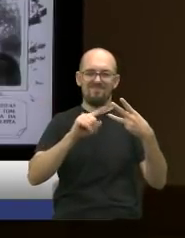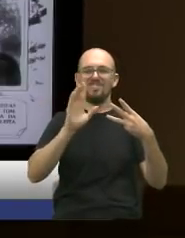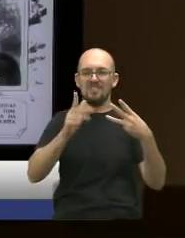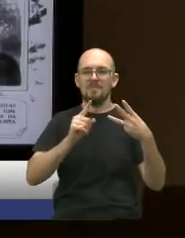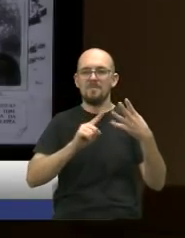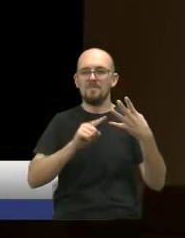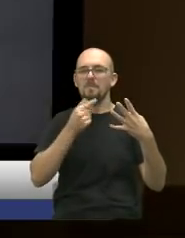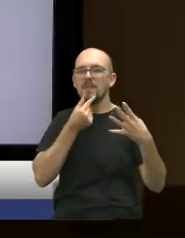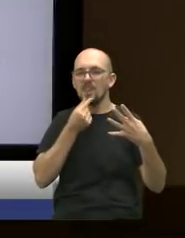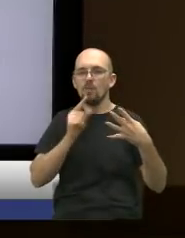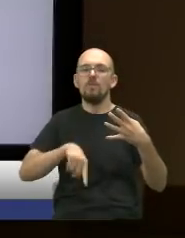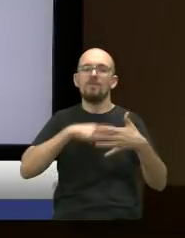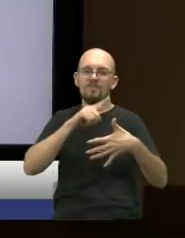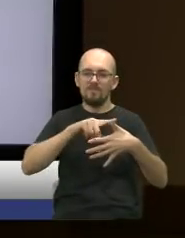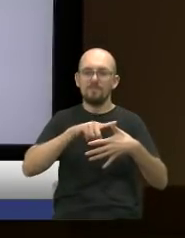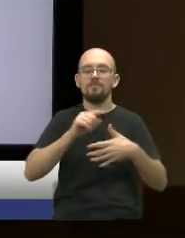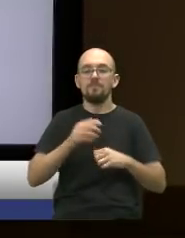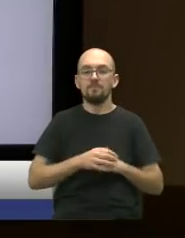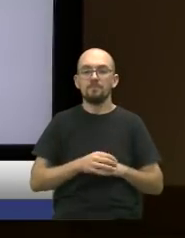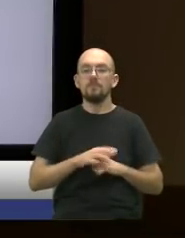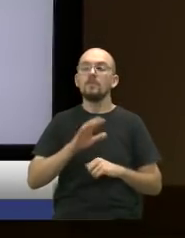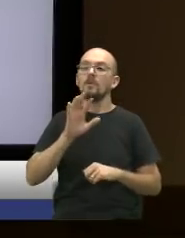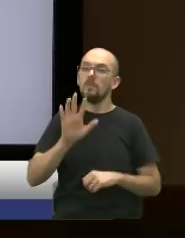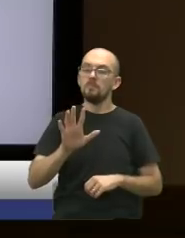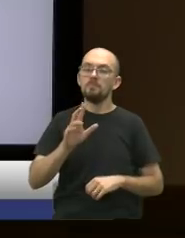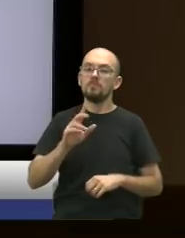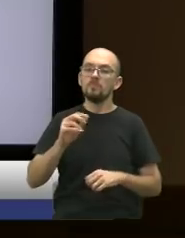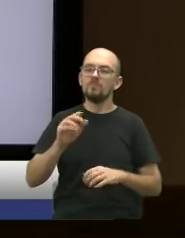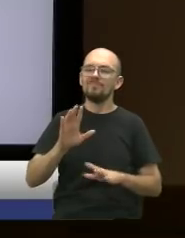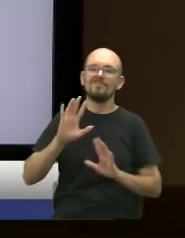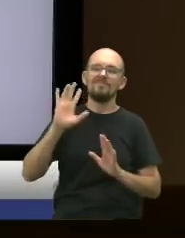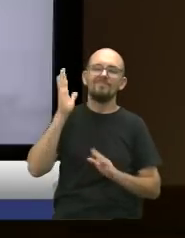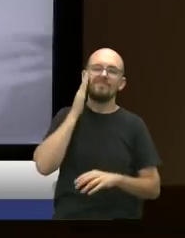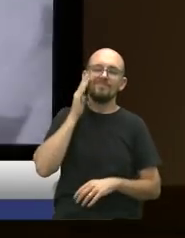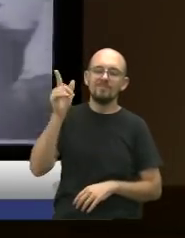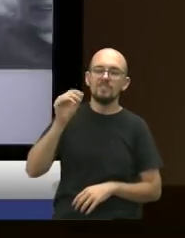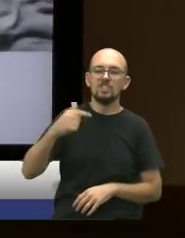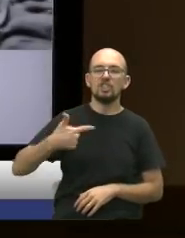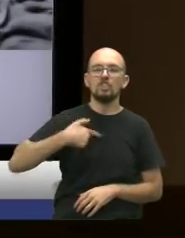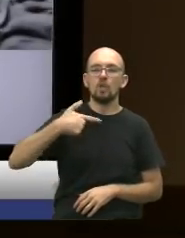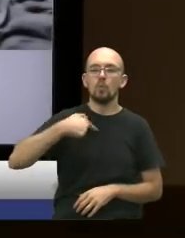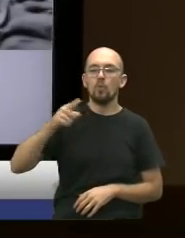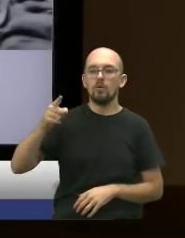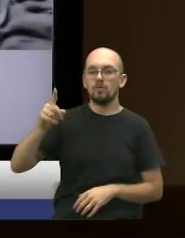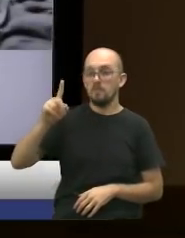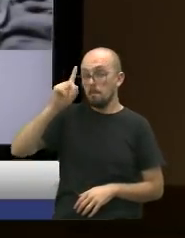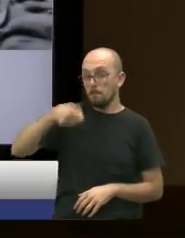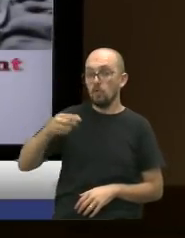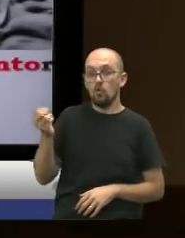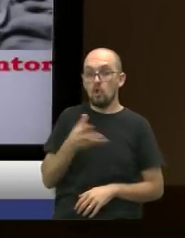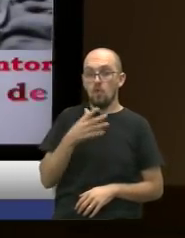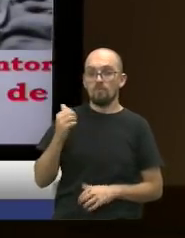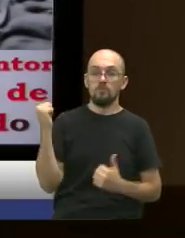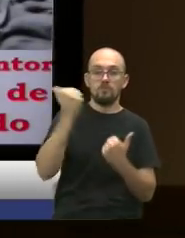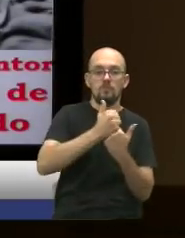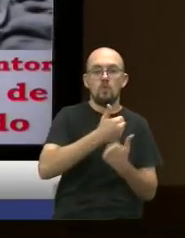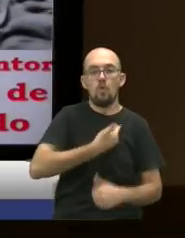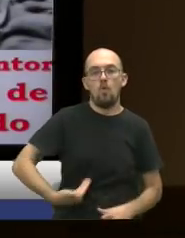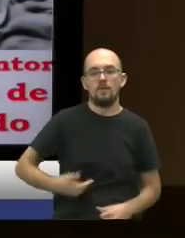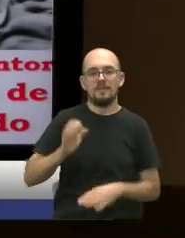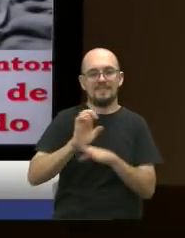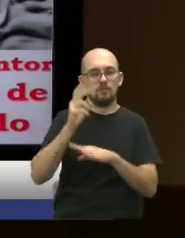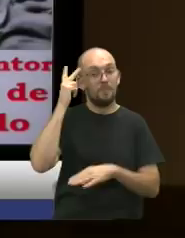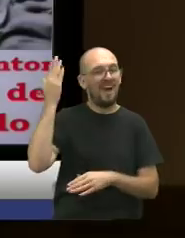então mantivemos. E, muito bem informado que era Getúlio, mandou um novo sujeito para o governo de São Paulo. Naquela época não se